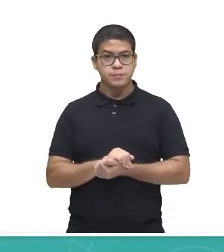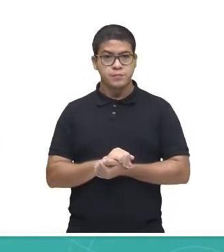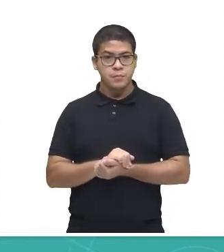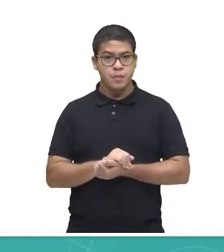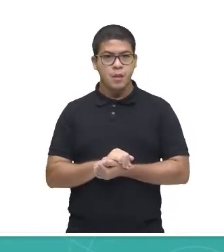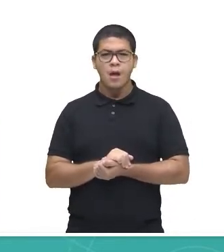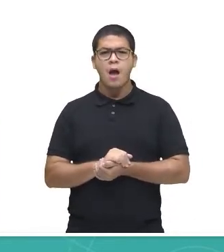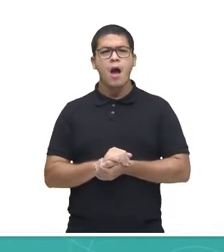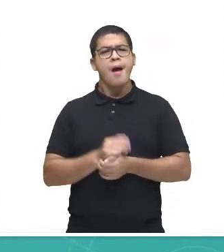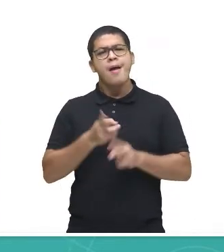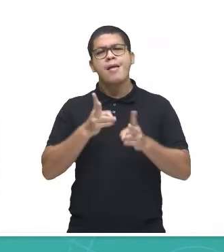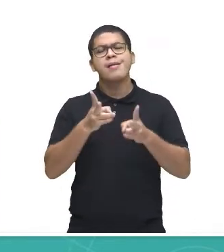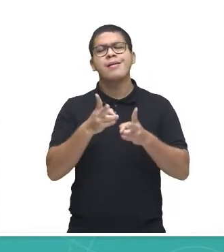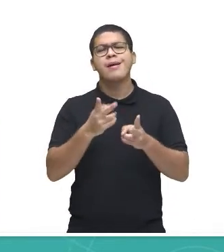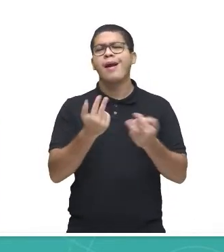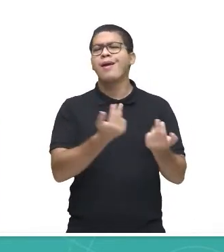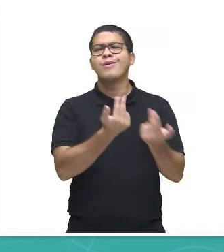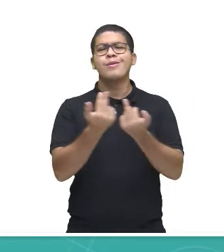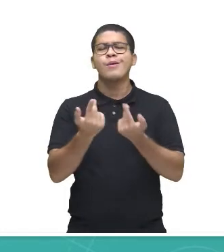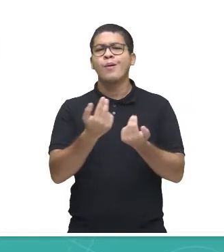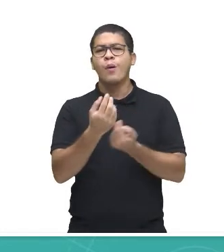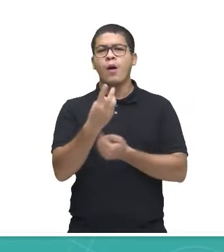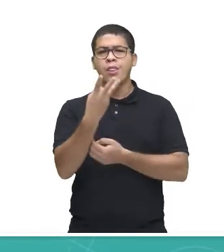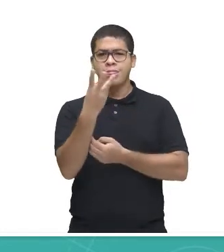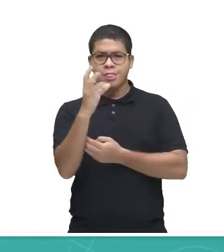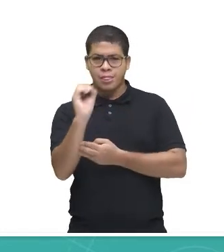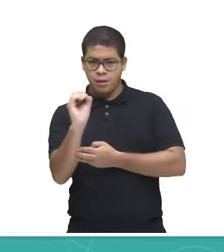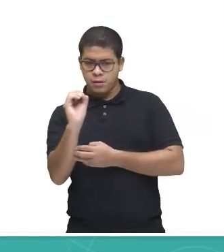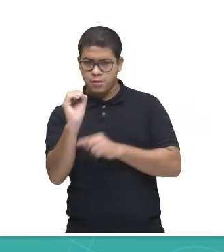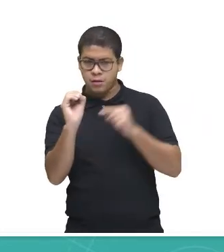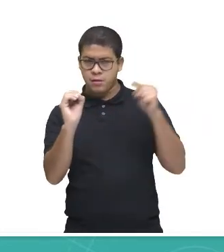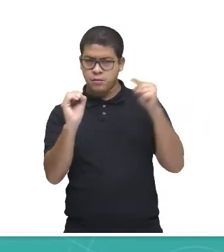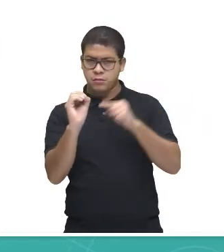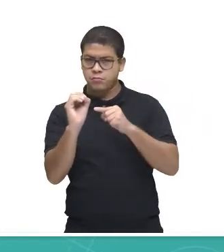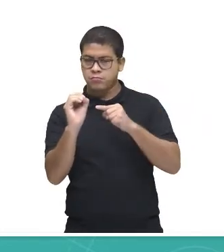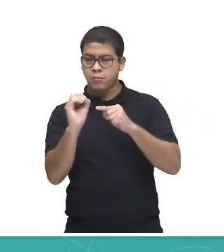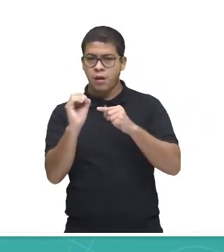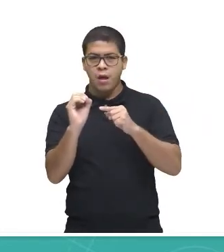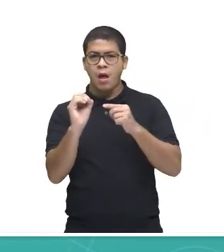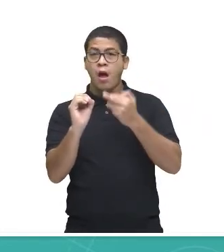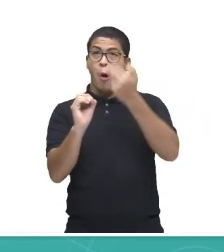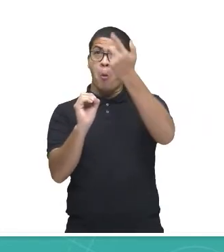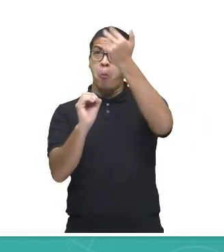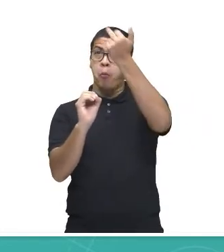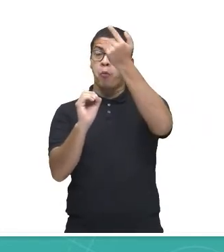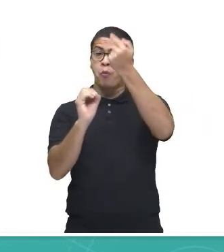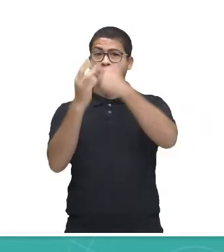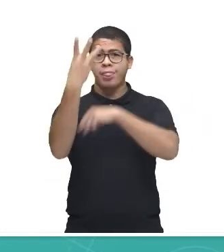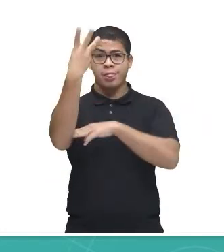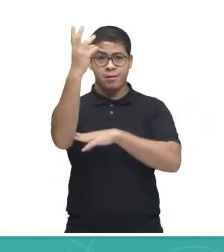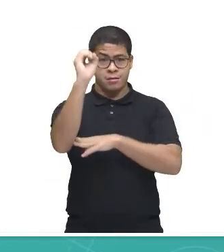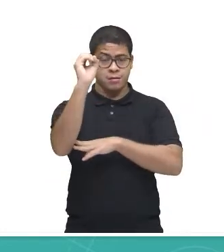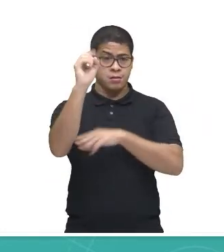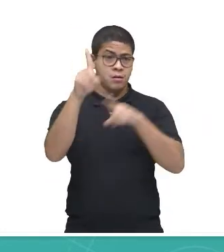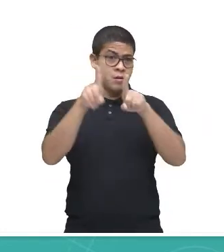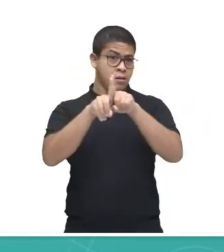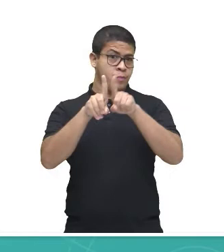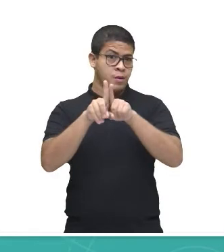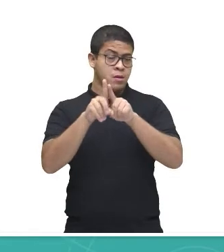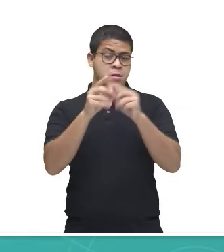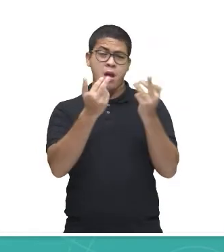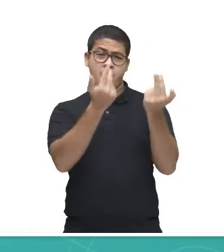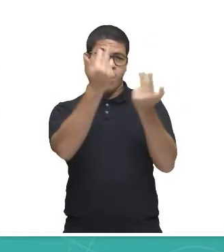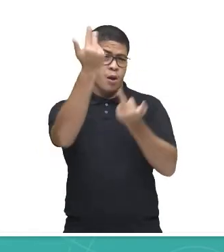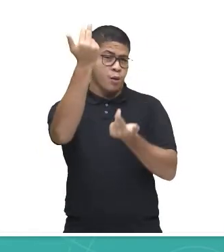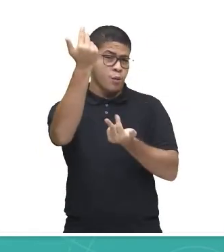desse ângulo aqui de baixo. Pois esses ângulos são correspondentes. O que que isso quer